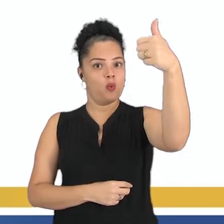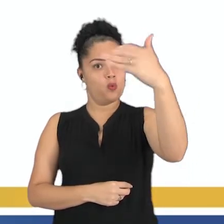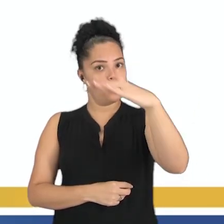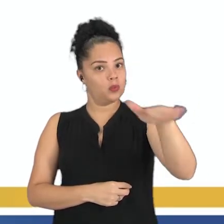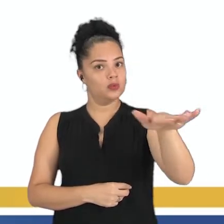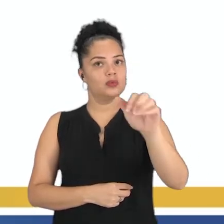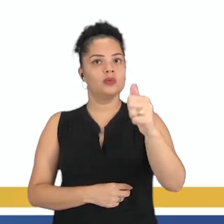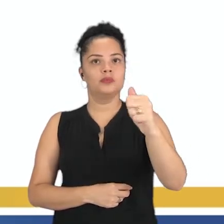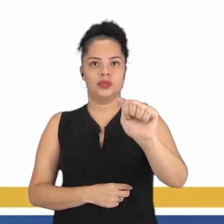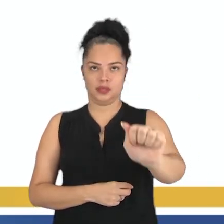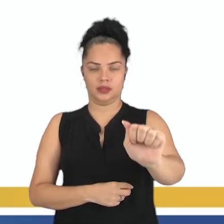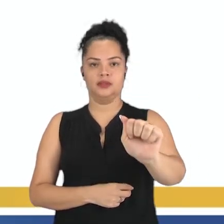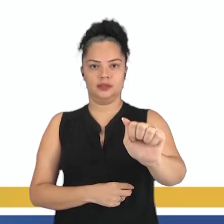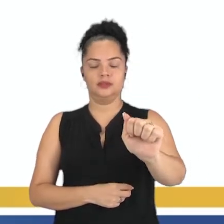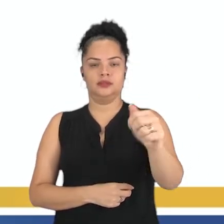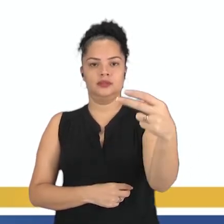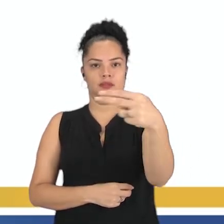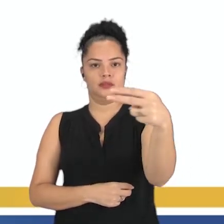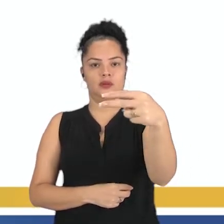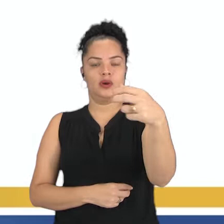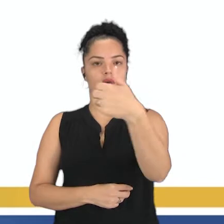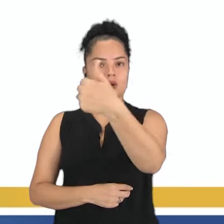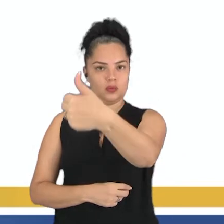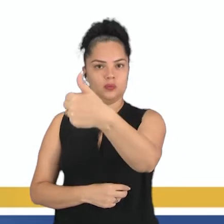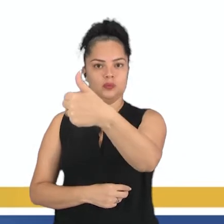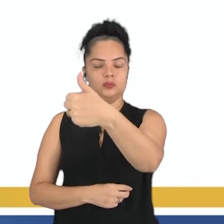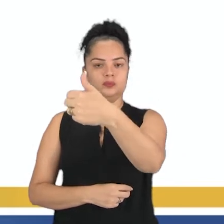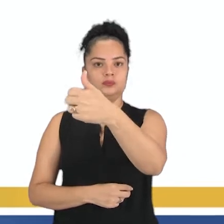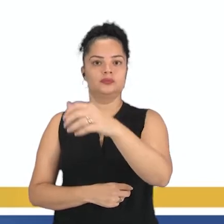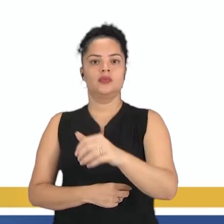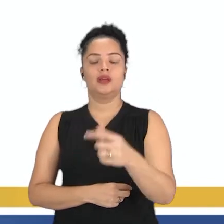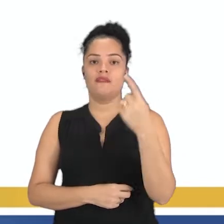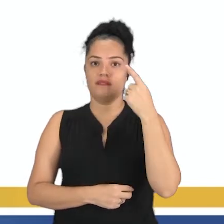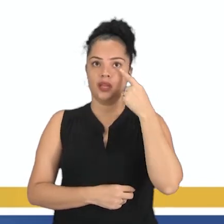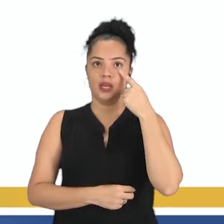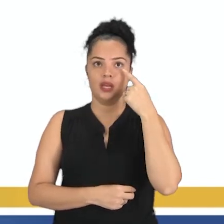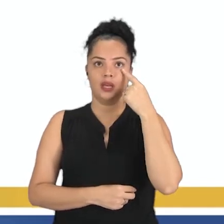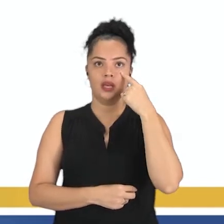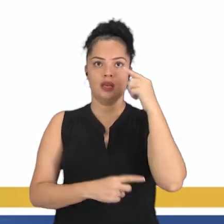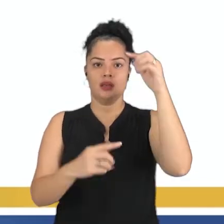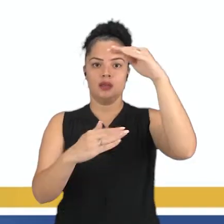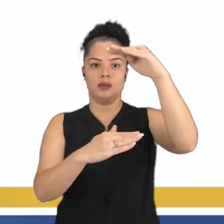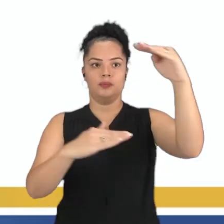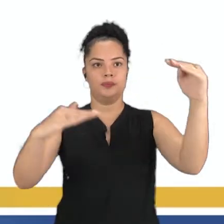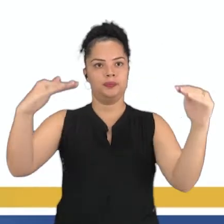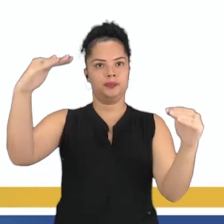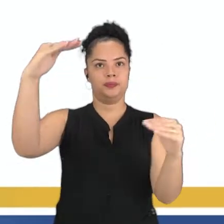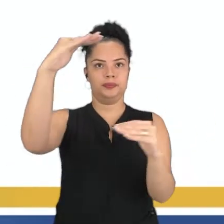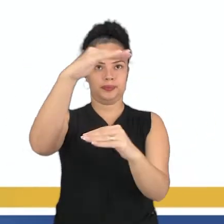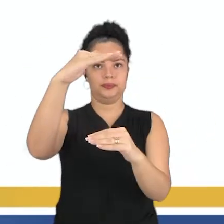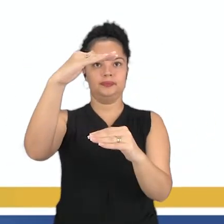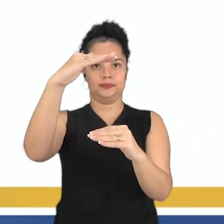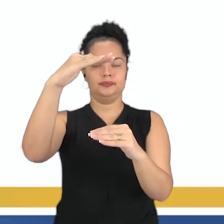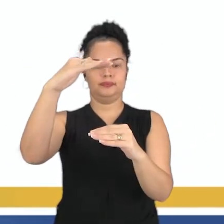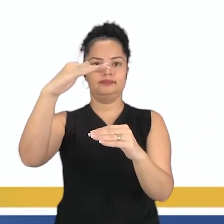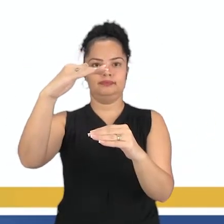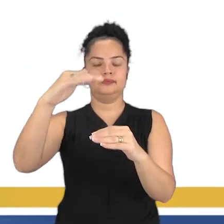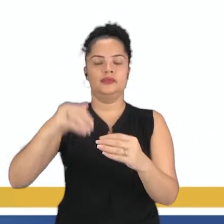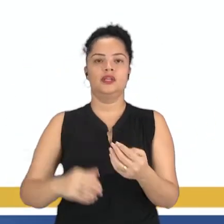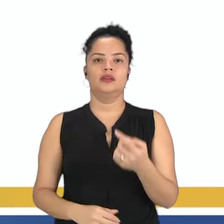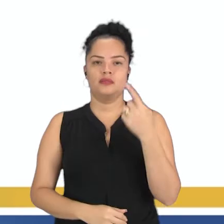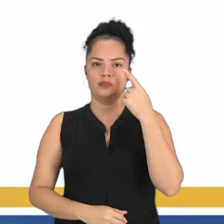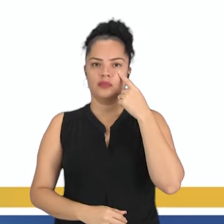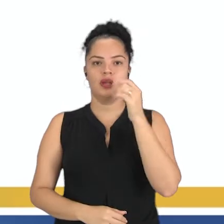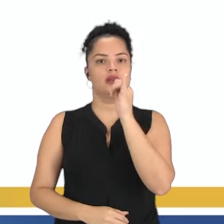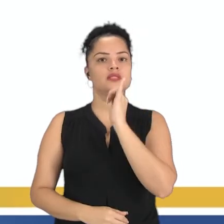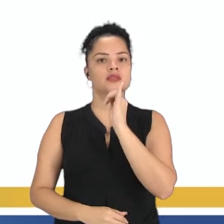pode ser observado sobre o denominador 1, então se eu inverter, o 1 vai para cima e o A vai para baixo. Então vamos aqui ver um